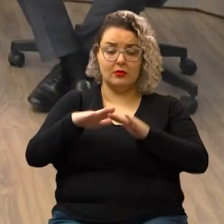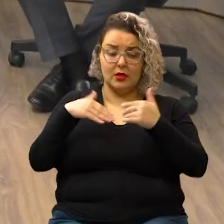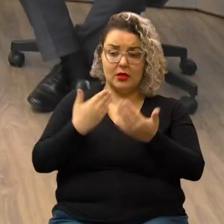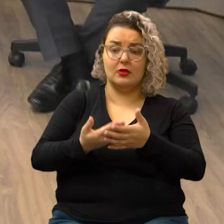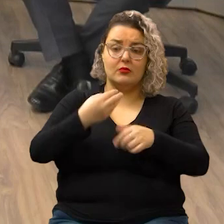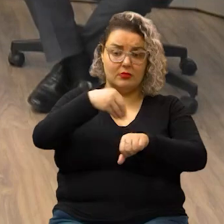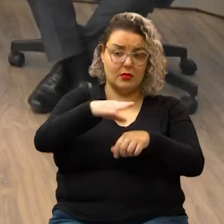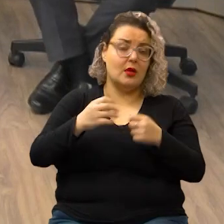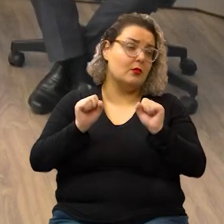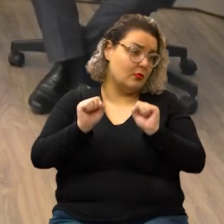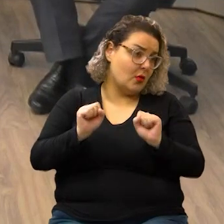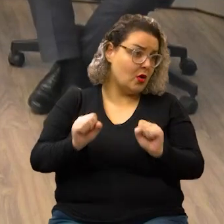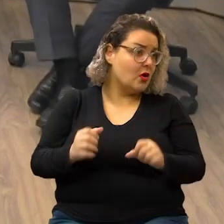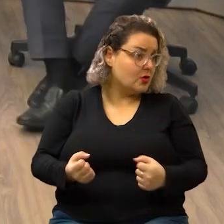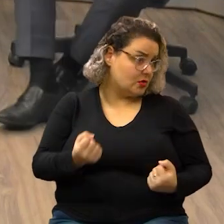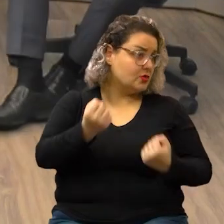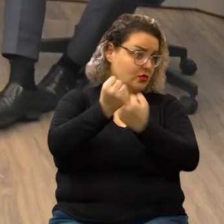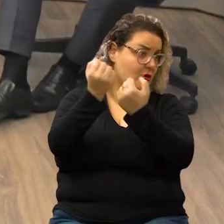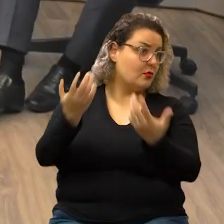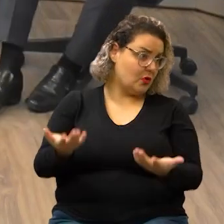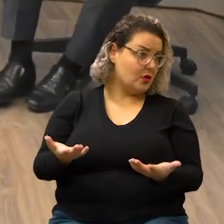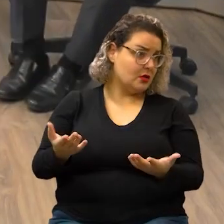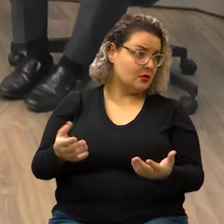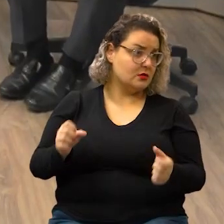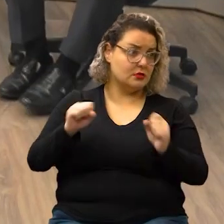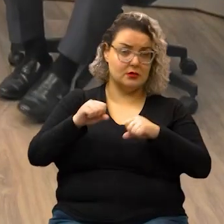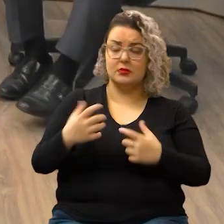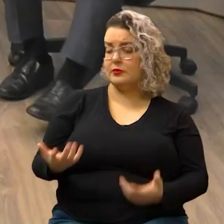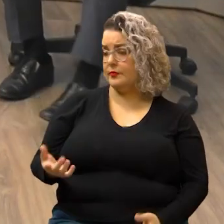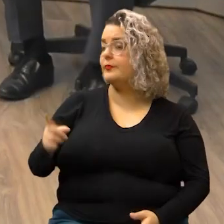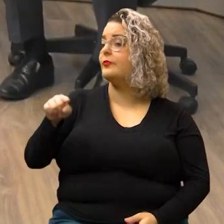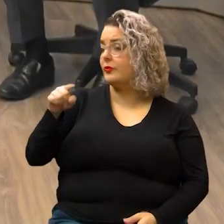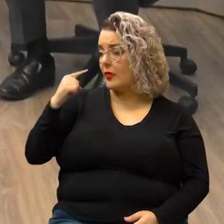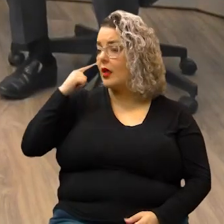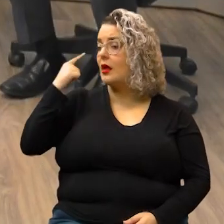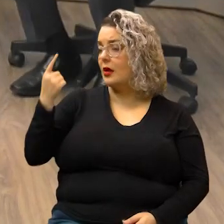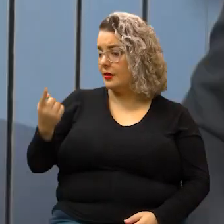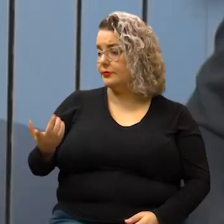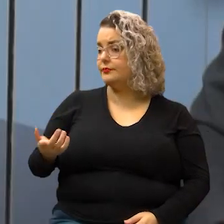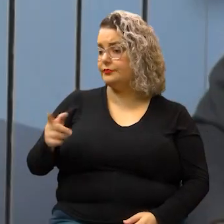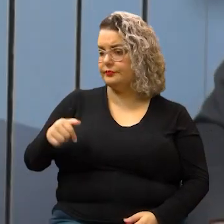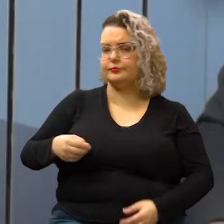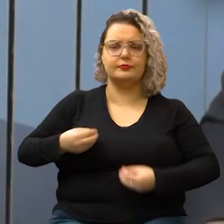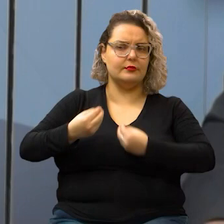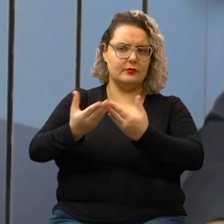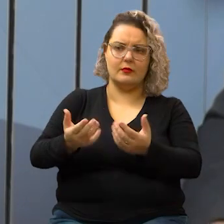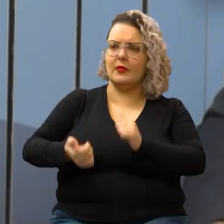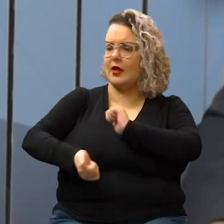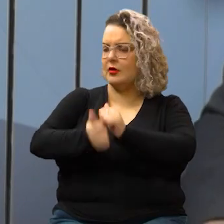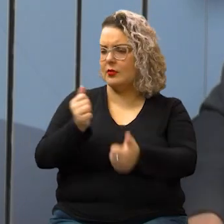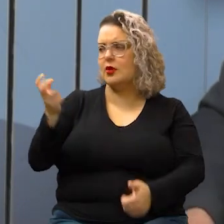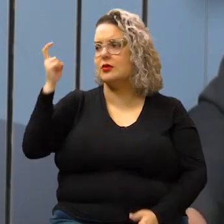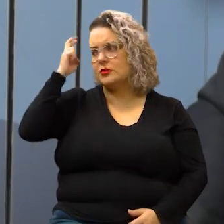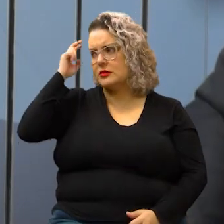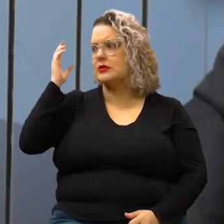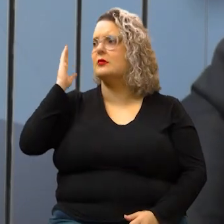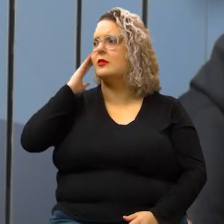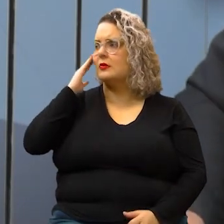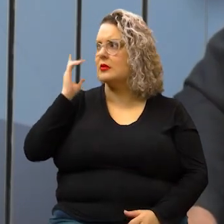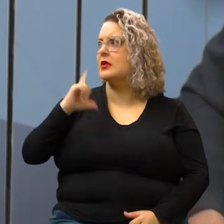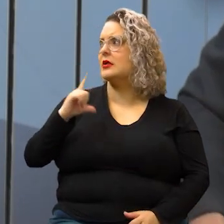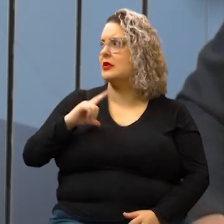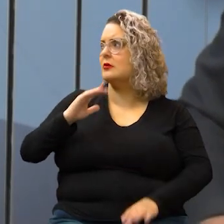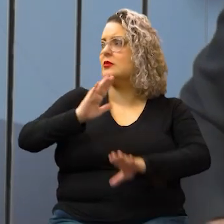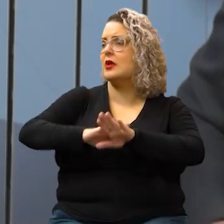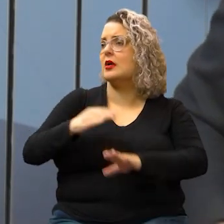as indicações, também dar esse apoio nesse sentido, né? Então, a ideia é essa, levar esporte, cultura. A gente sabe que existem ações